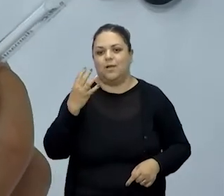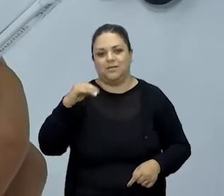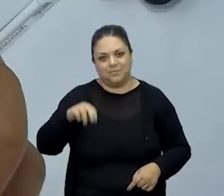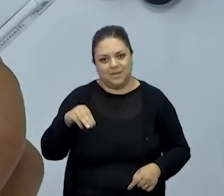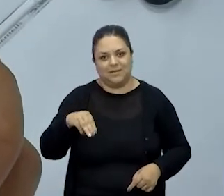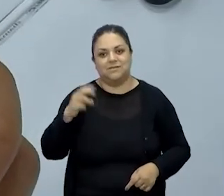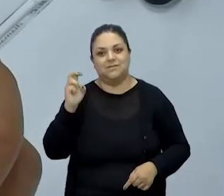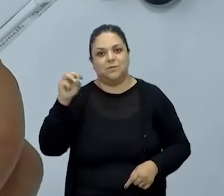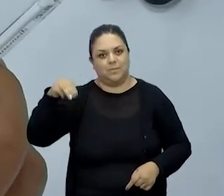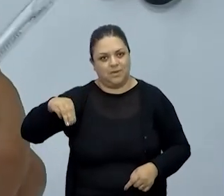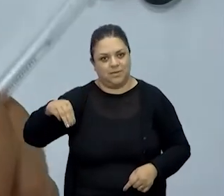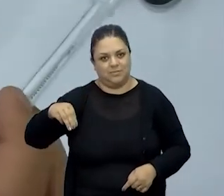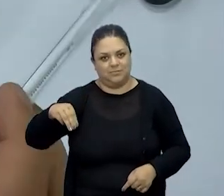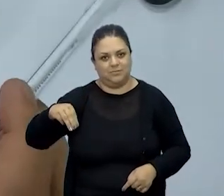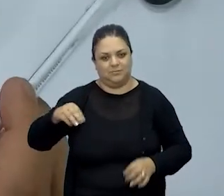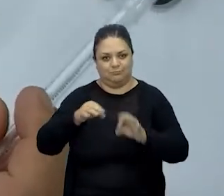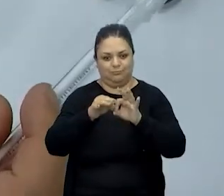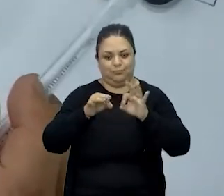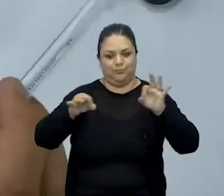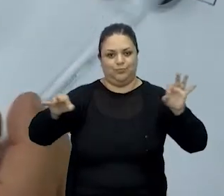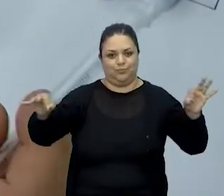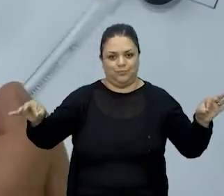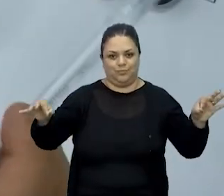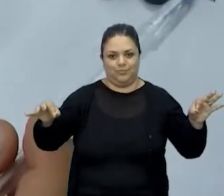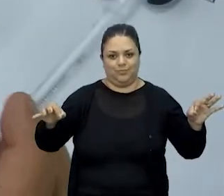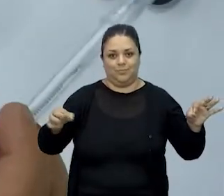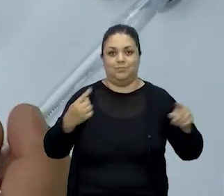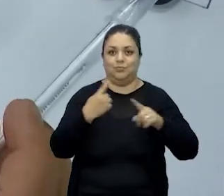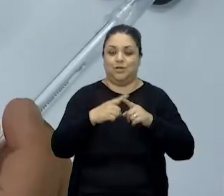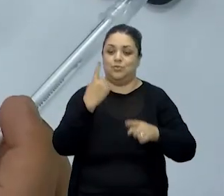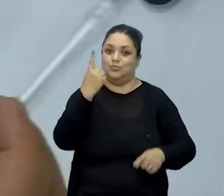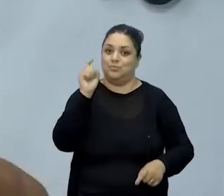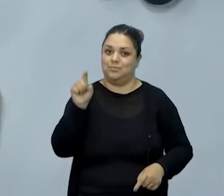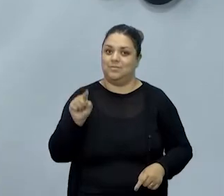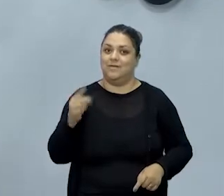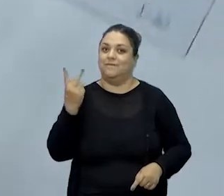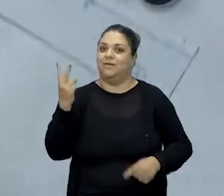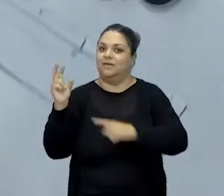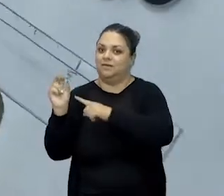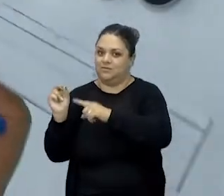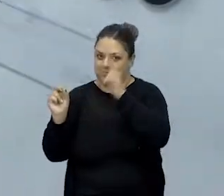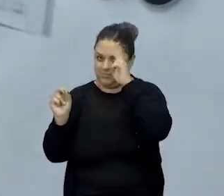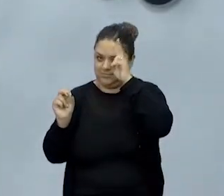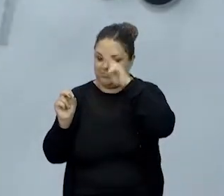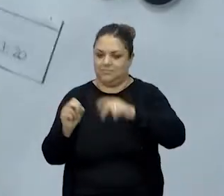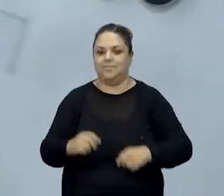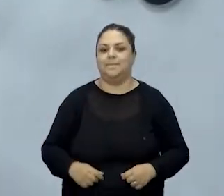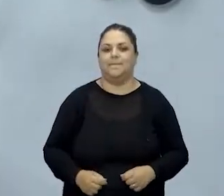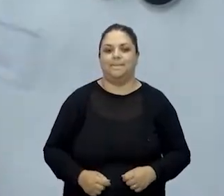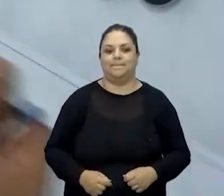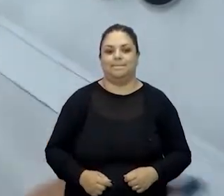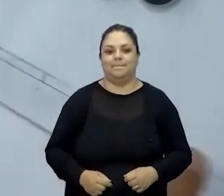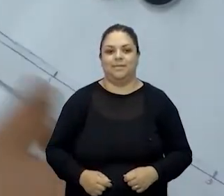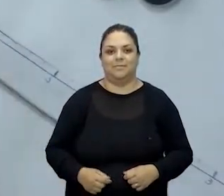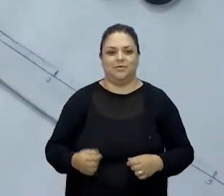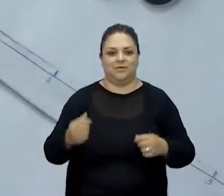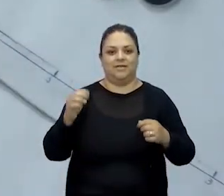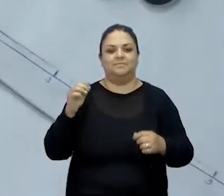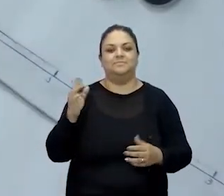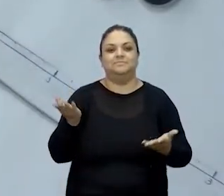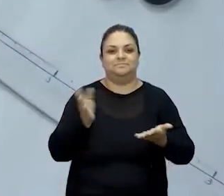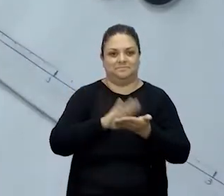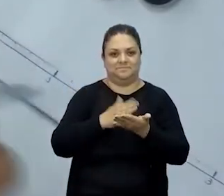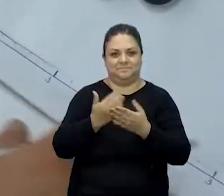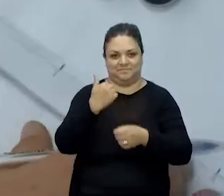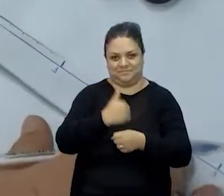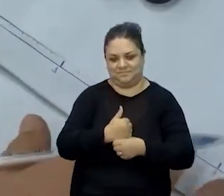metros no projeto real. Porque a escala está 1:20, tá? Isso quer dizer o quê? Que eu fiz